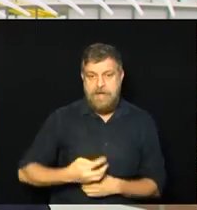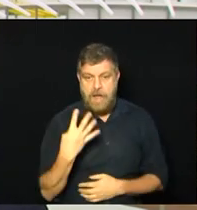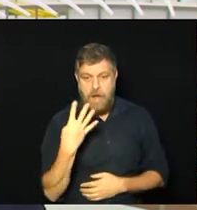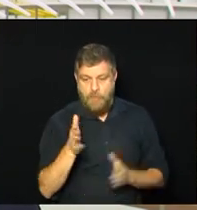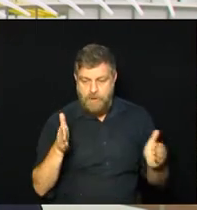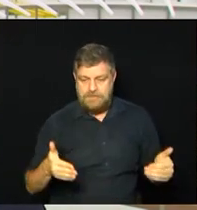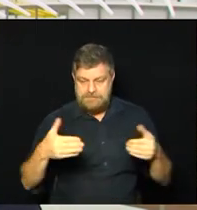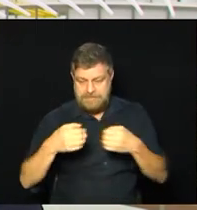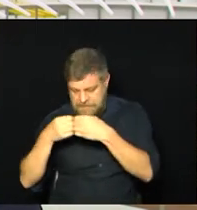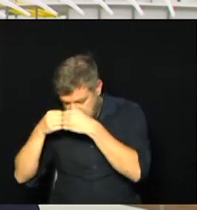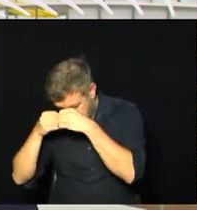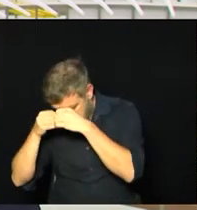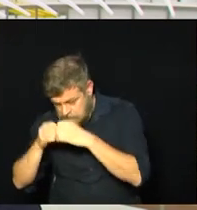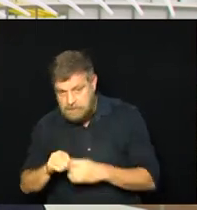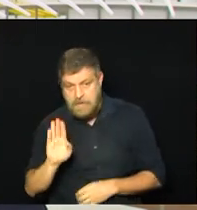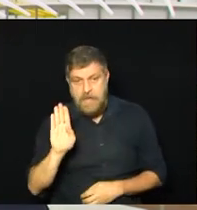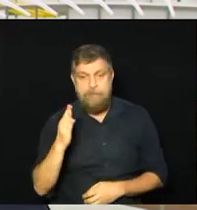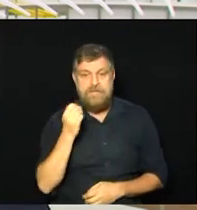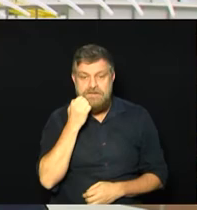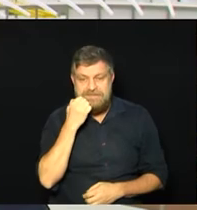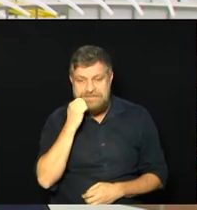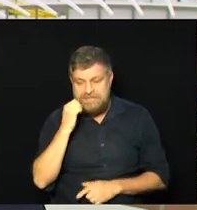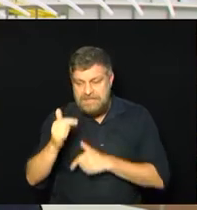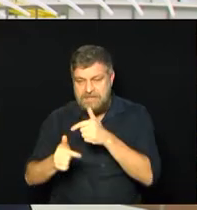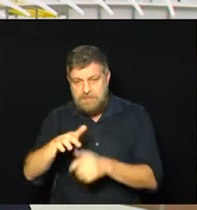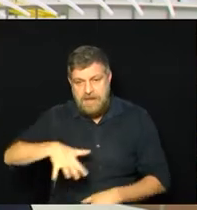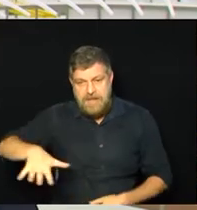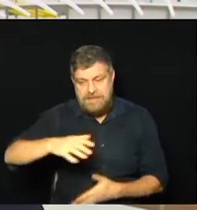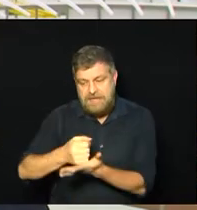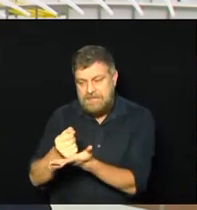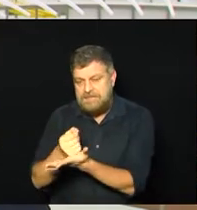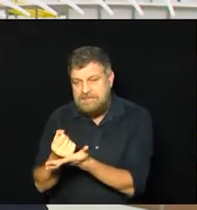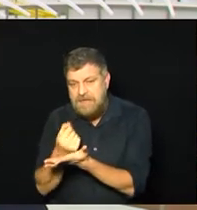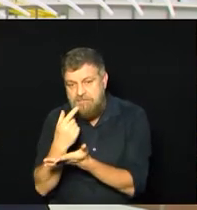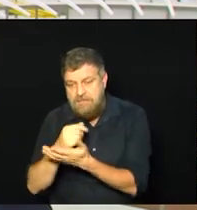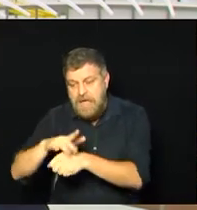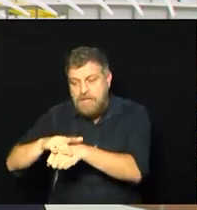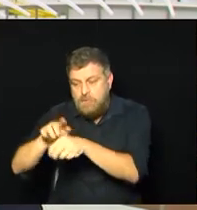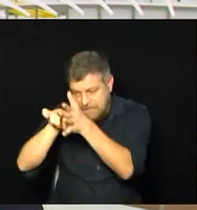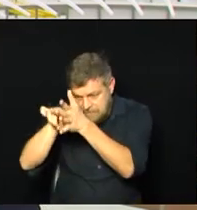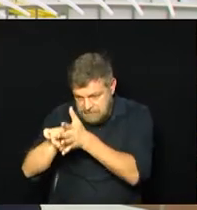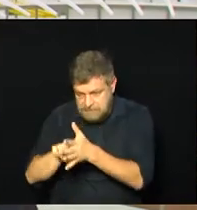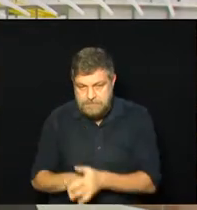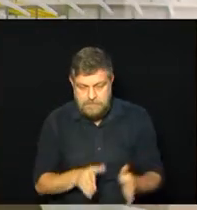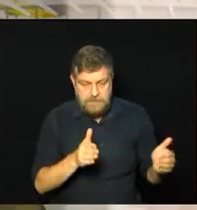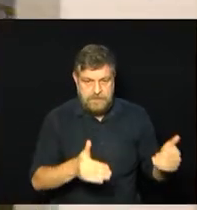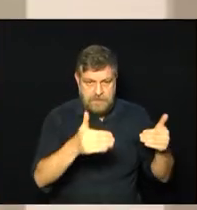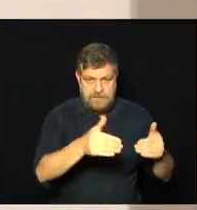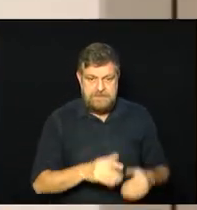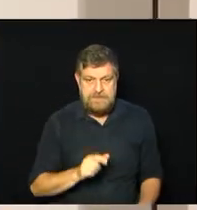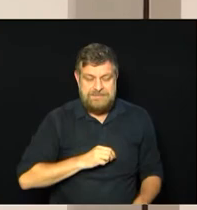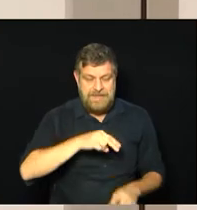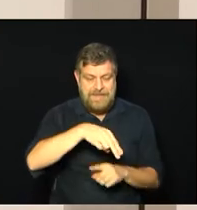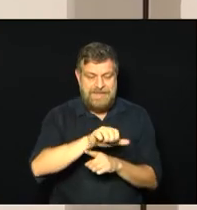laboratórios. Um laboratório nacional de biociências, com atuação fortemente em fármacos e compreensão de doenças. O laboratório nacional de